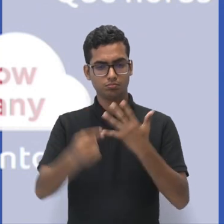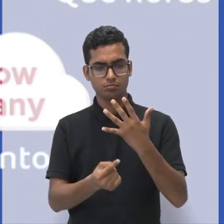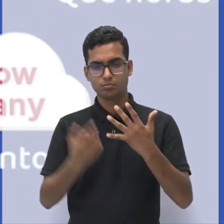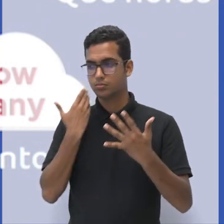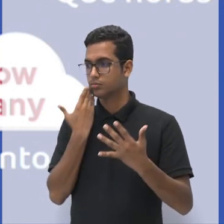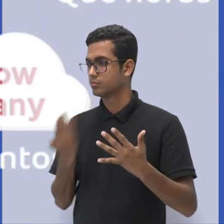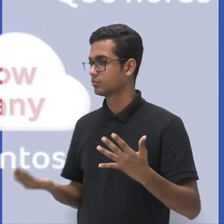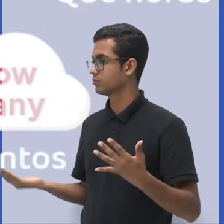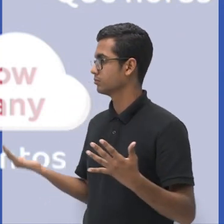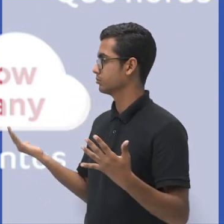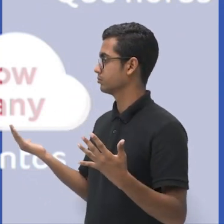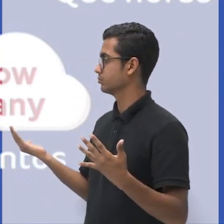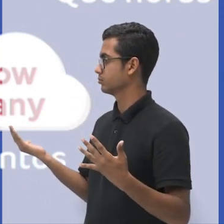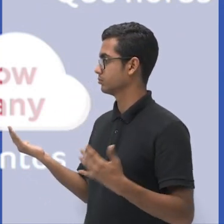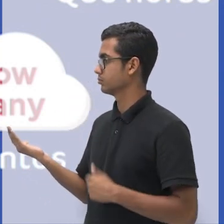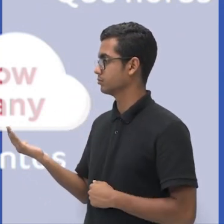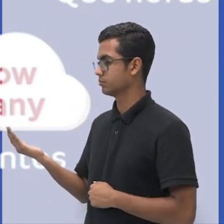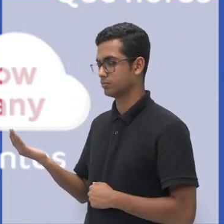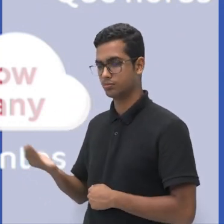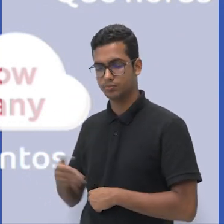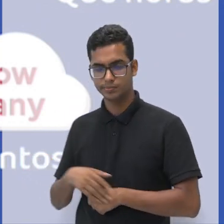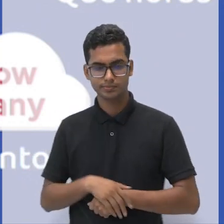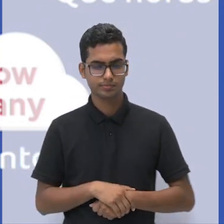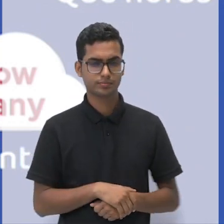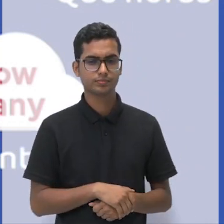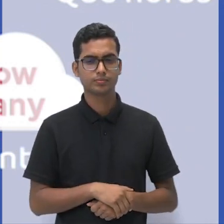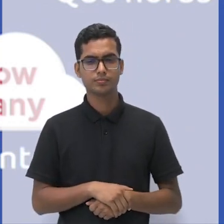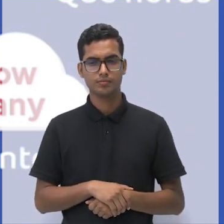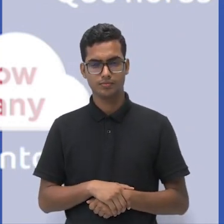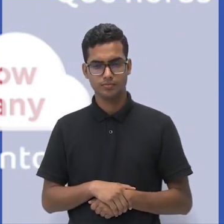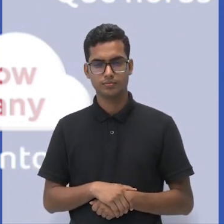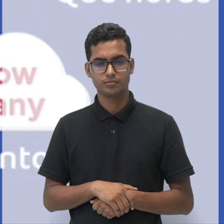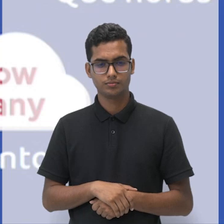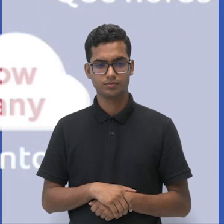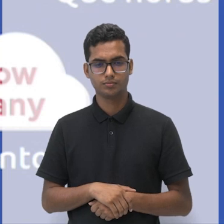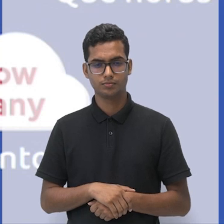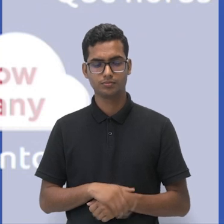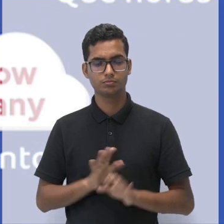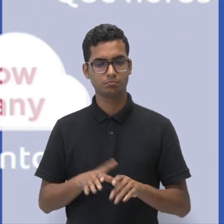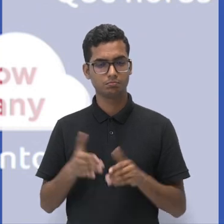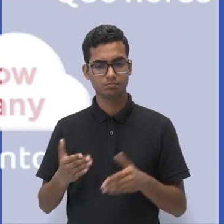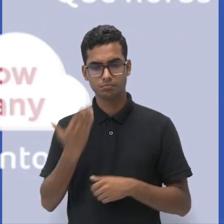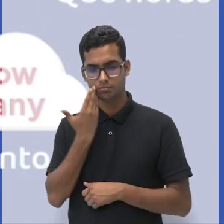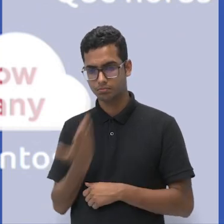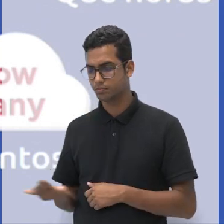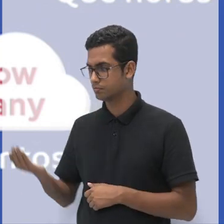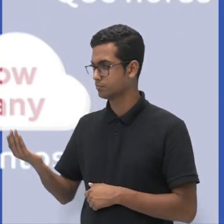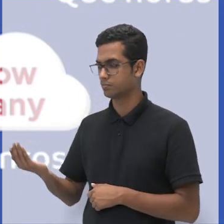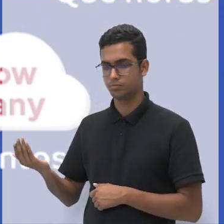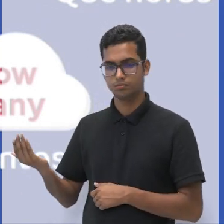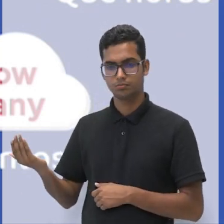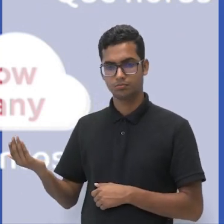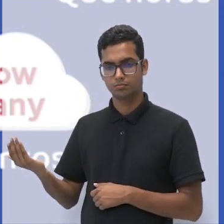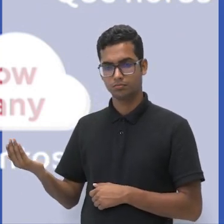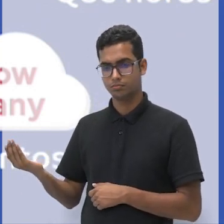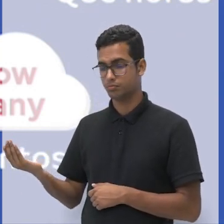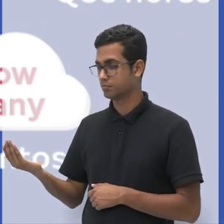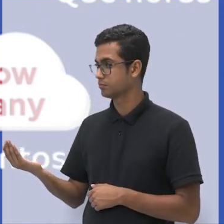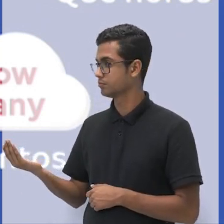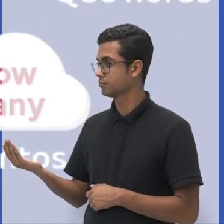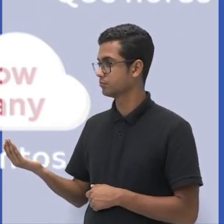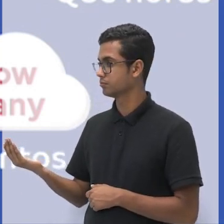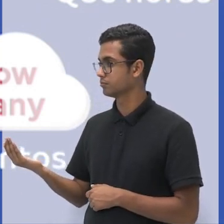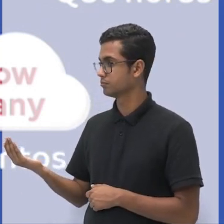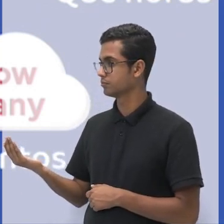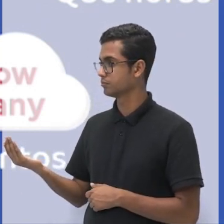qual, who é quem, what time, que horas, quando, é when, how, de how are